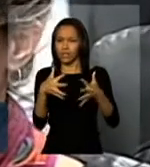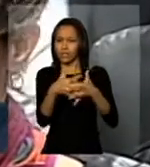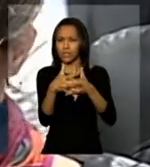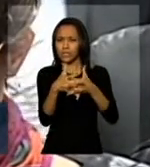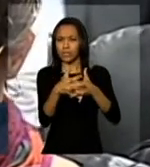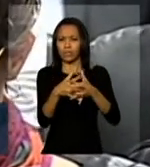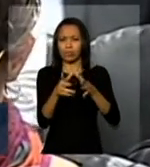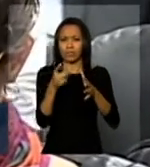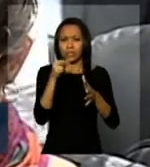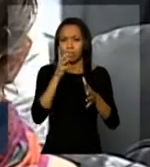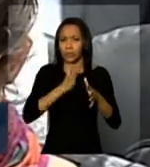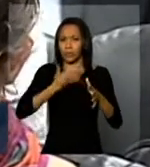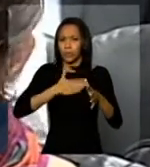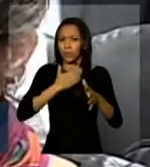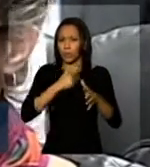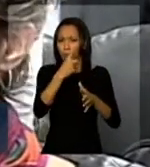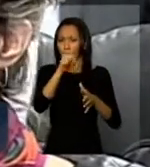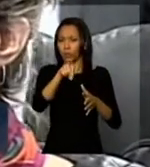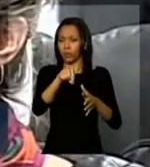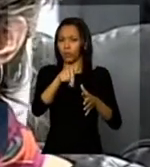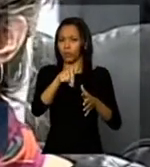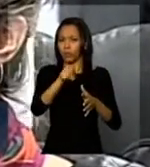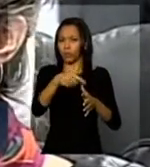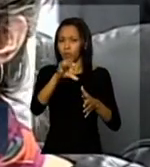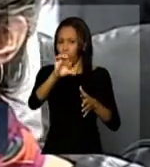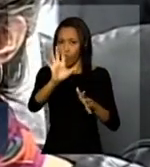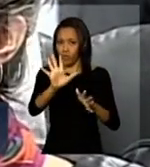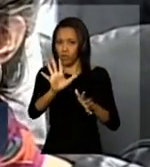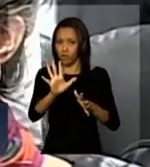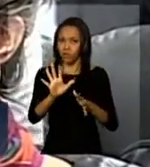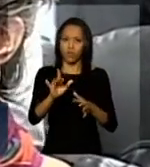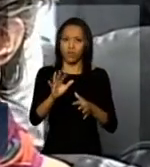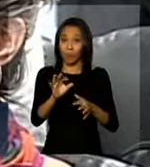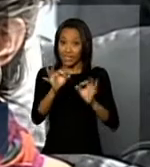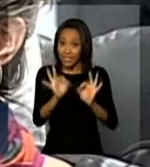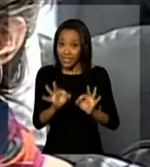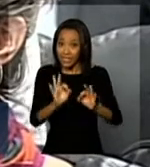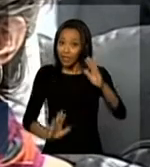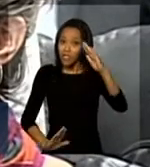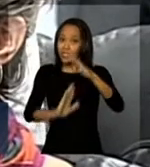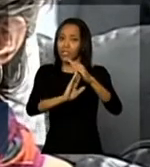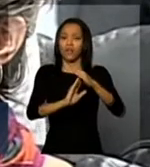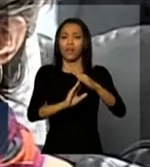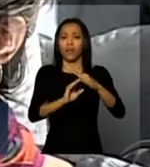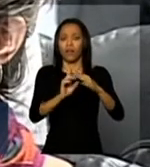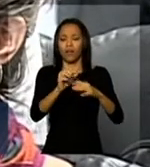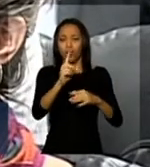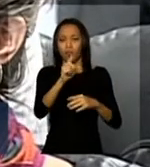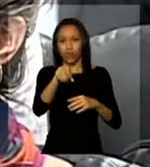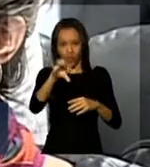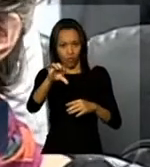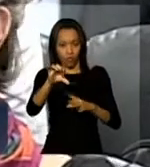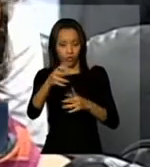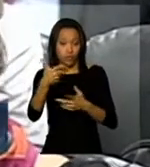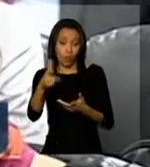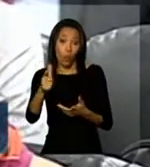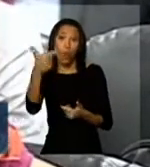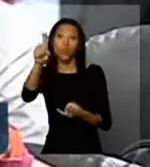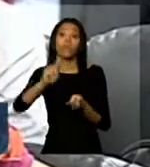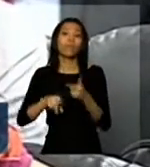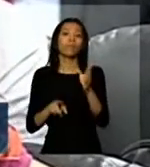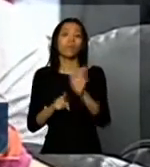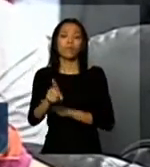der, entregar 1,9. Não há garantia de que vai chegar no 1,99 bilhões. E a segunda, eu queria se perguntar sobre a previsão do